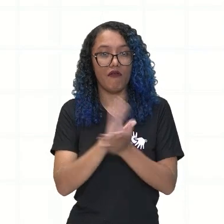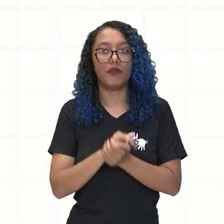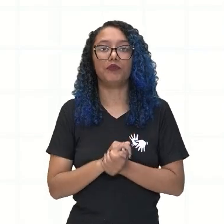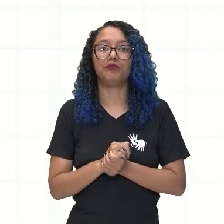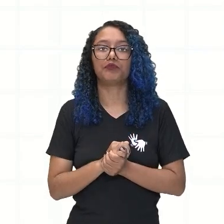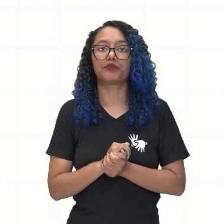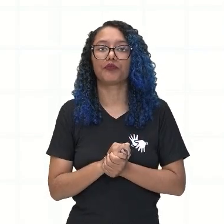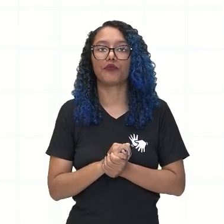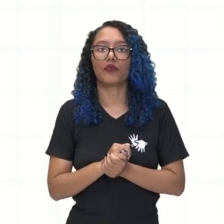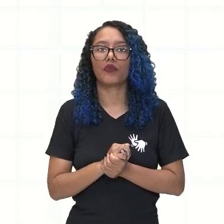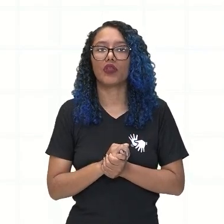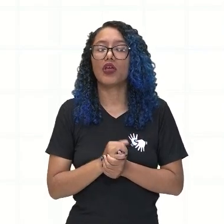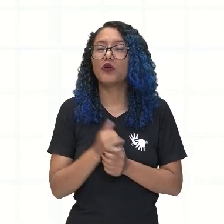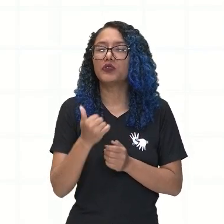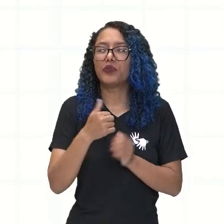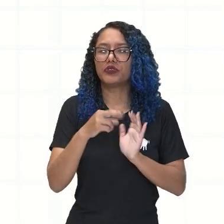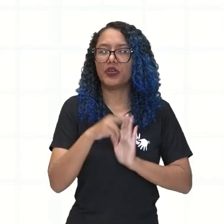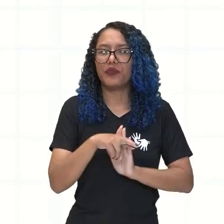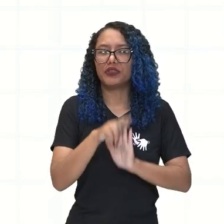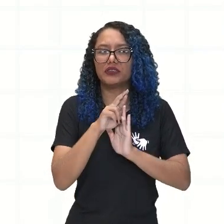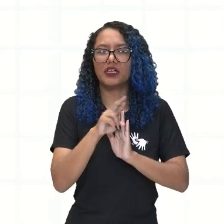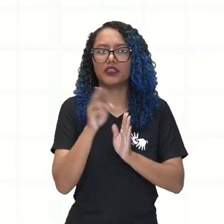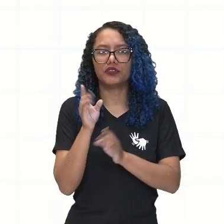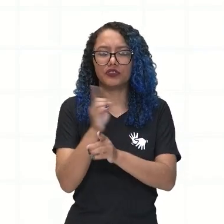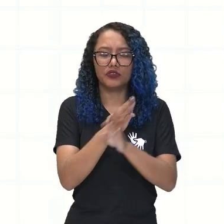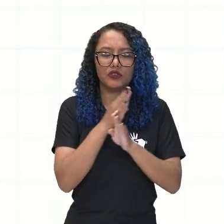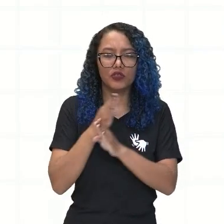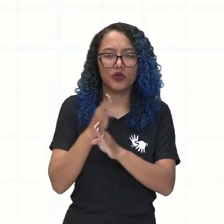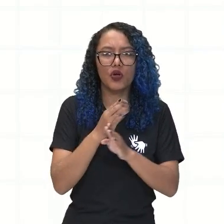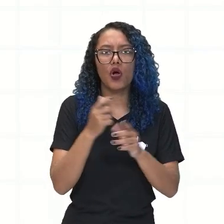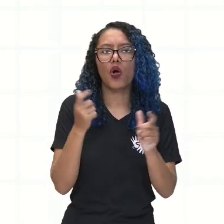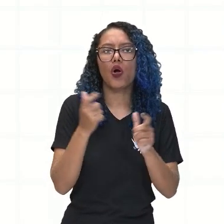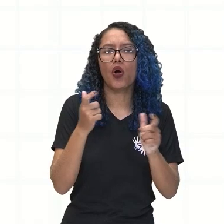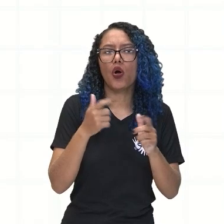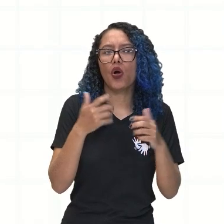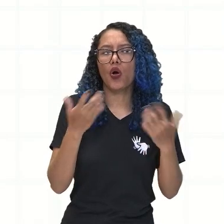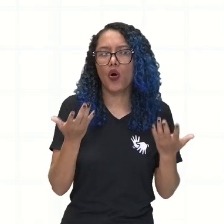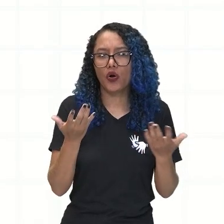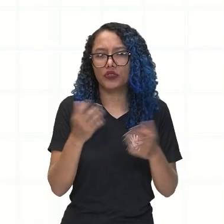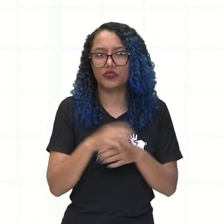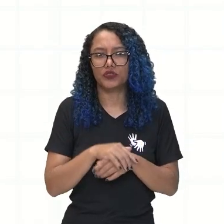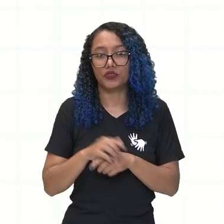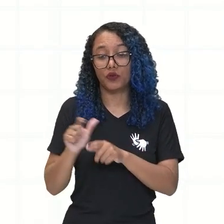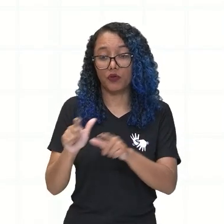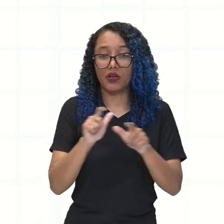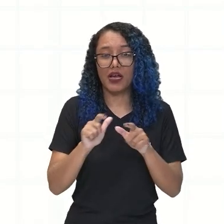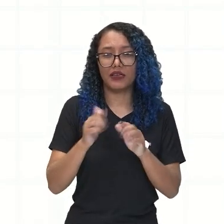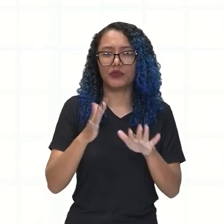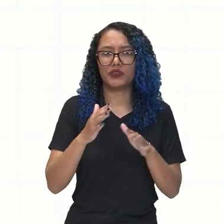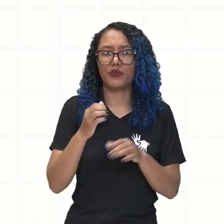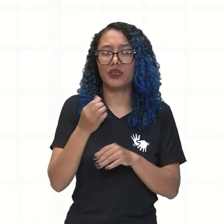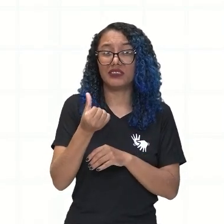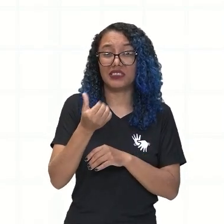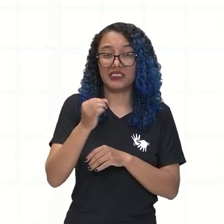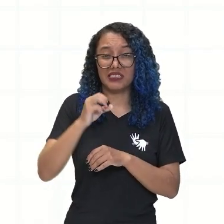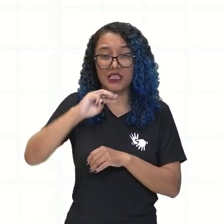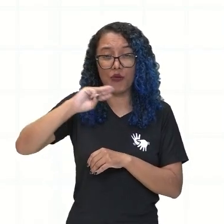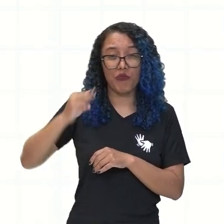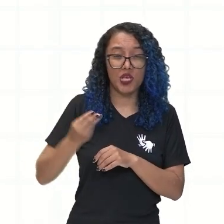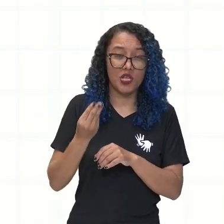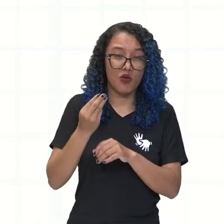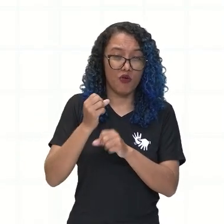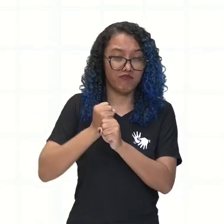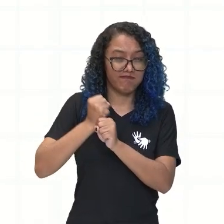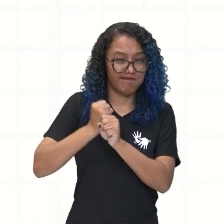primeiros representantes foram encontrados em depósitos formados há 60 milhões de anos. Olha só, a